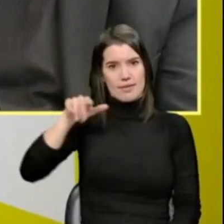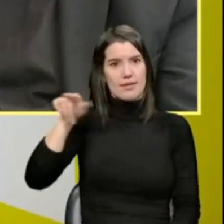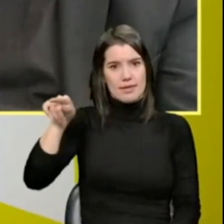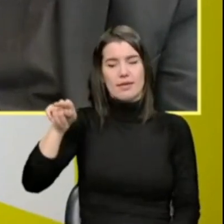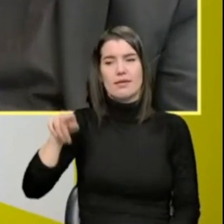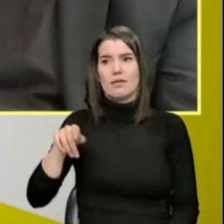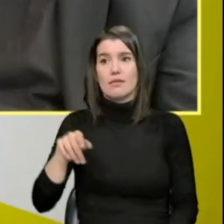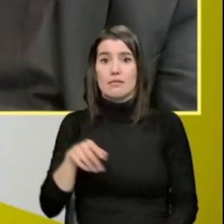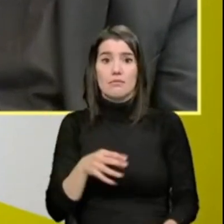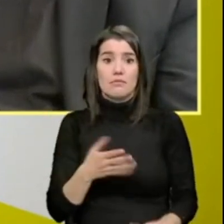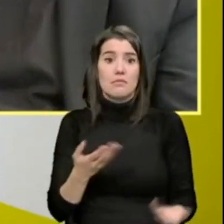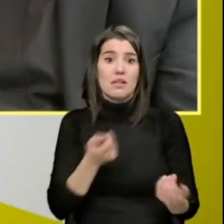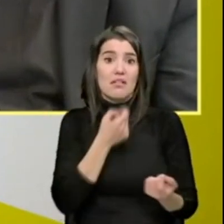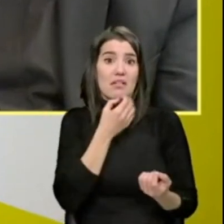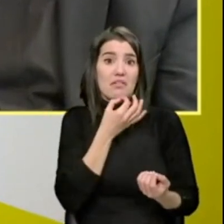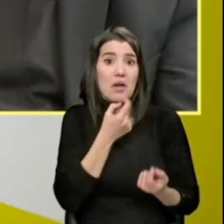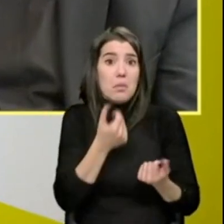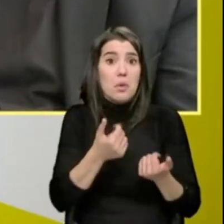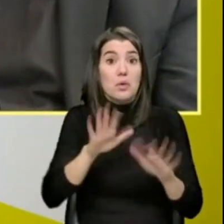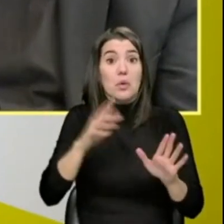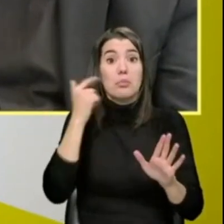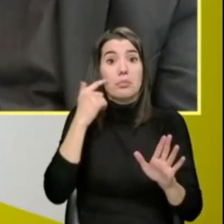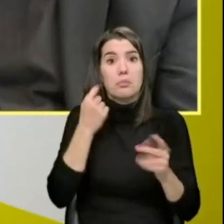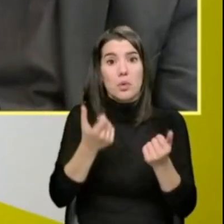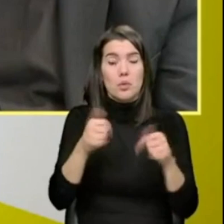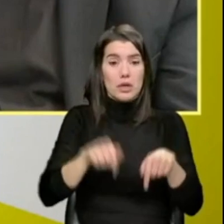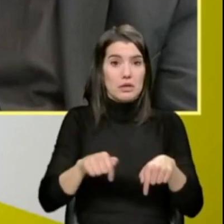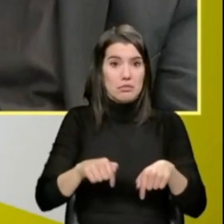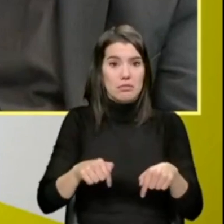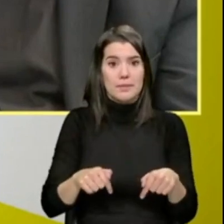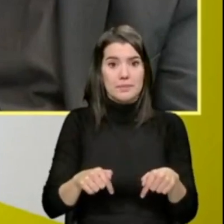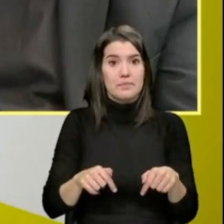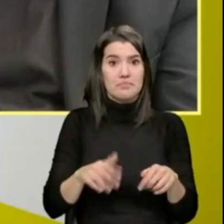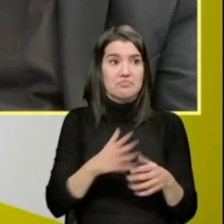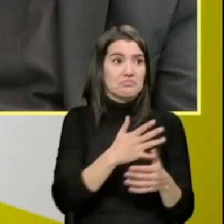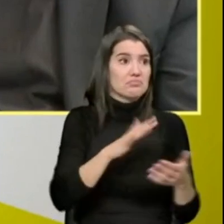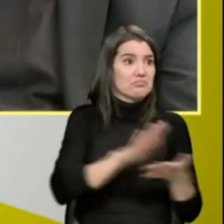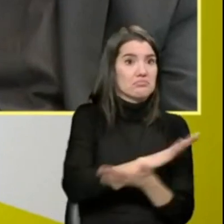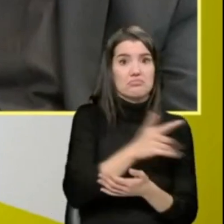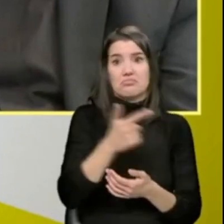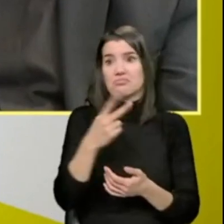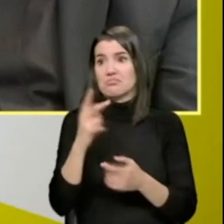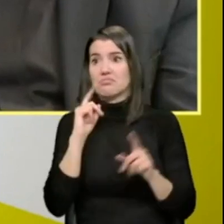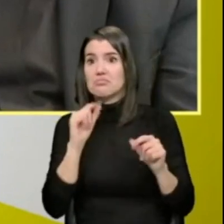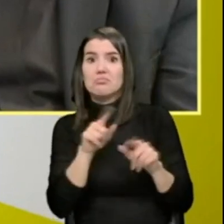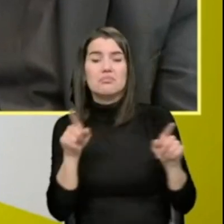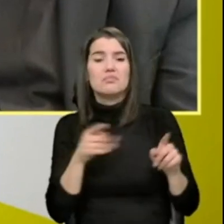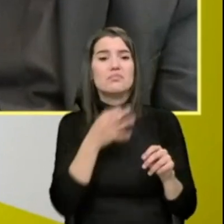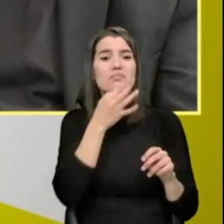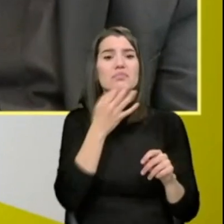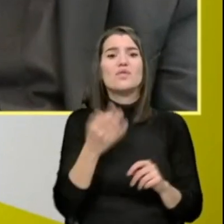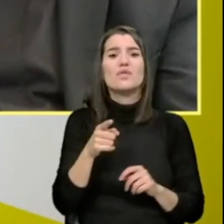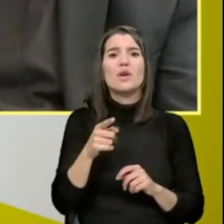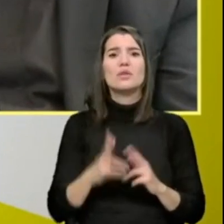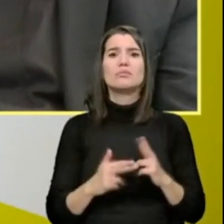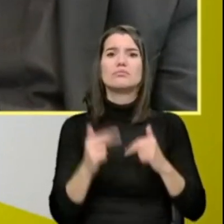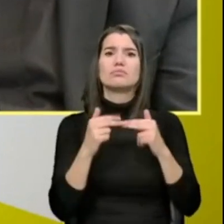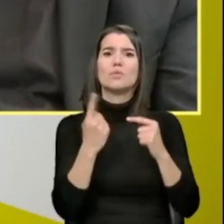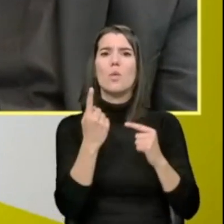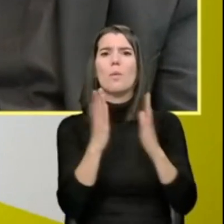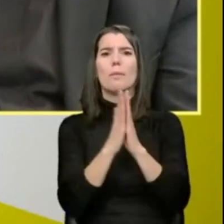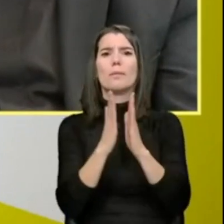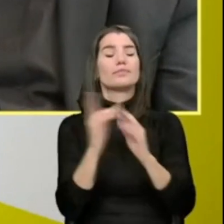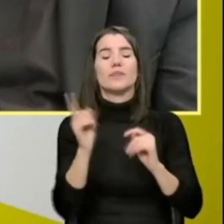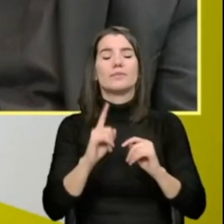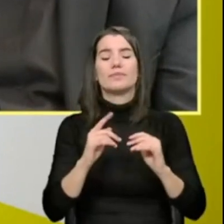pouco se fala, eu pelo menos pouco ouvi falar aqui na comunicação social portuguesa, em que foi construída uma igreja,